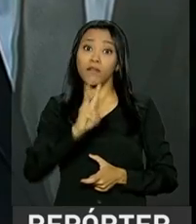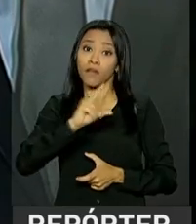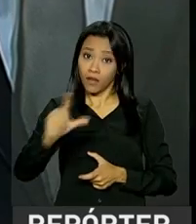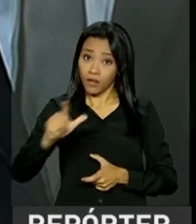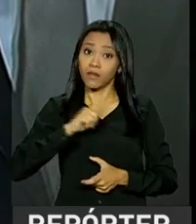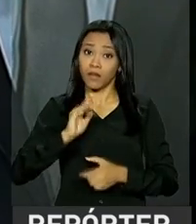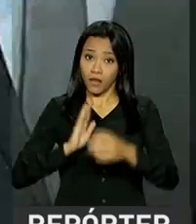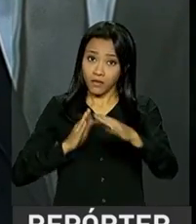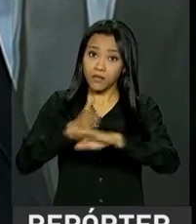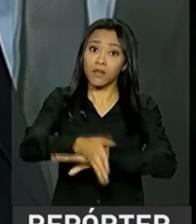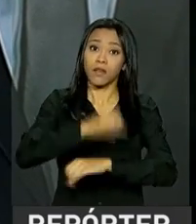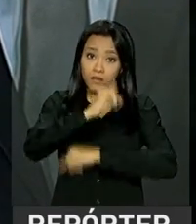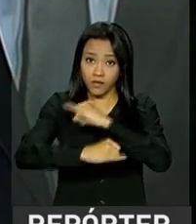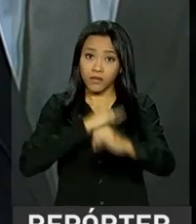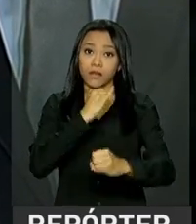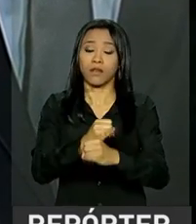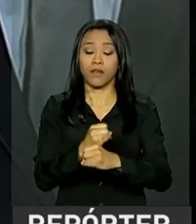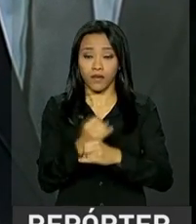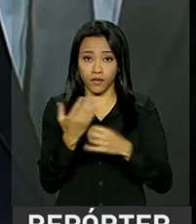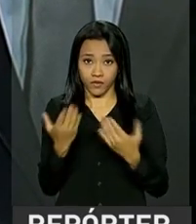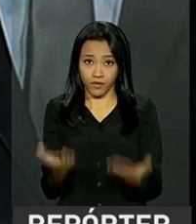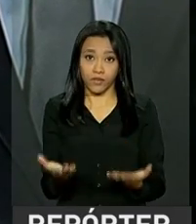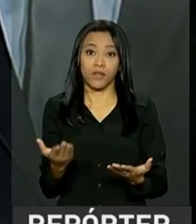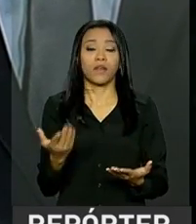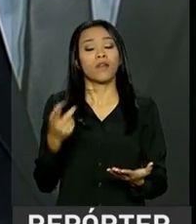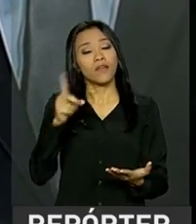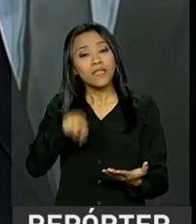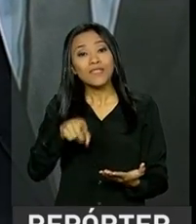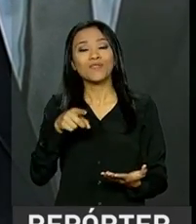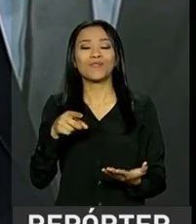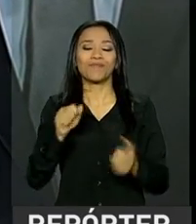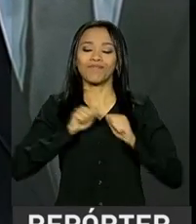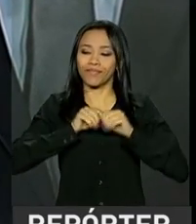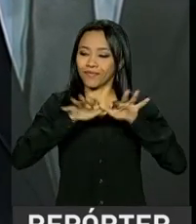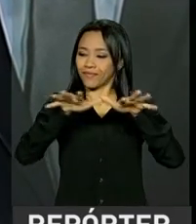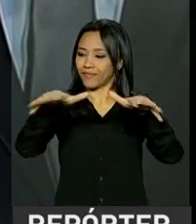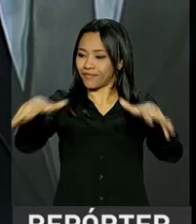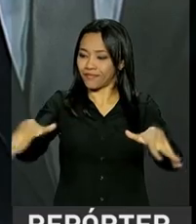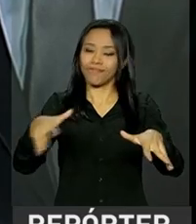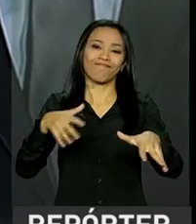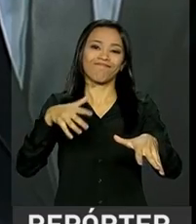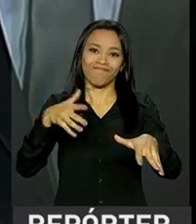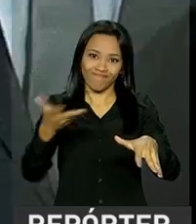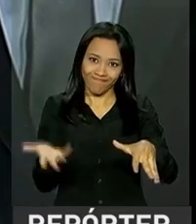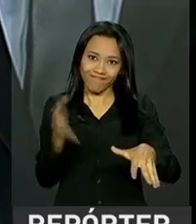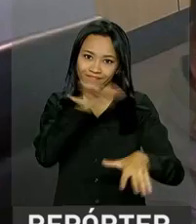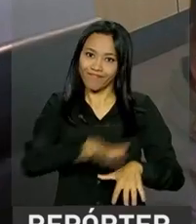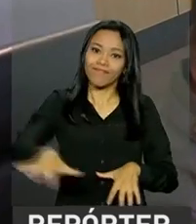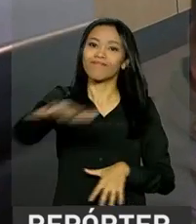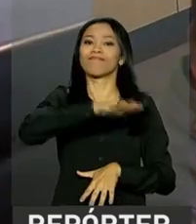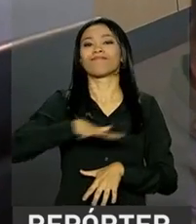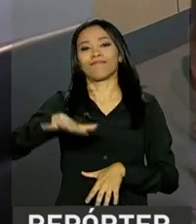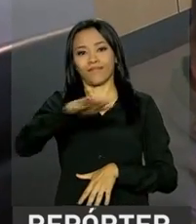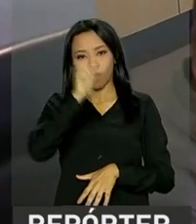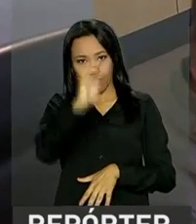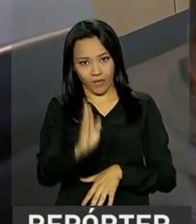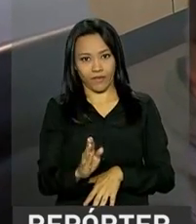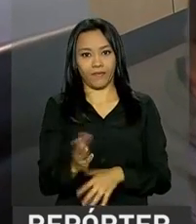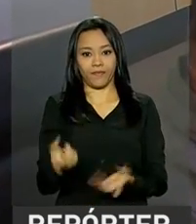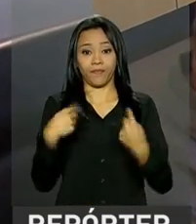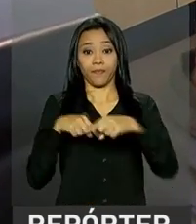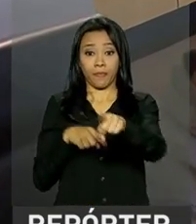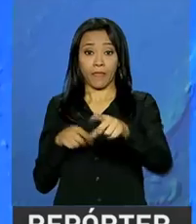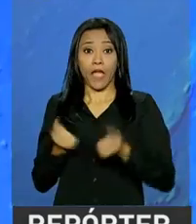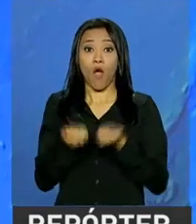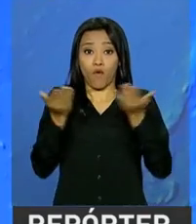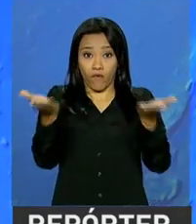larga e portanto volto a dizer democratizando o sistema digital no nosso país e a ampliação da oferta de